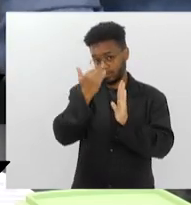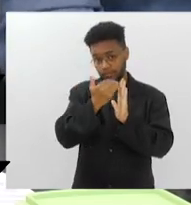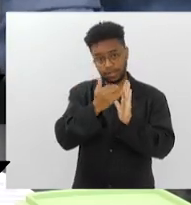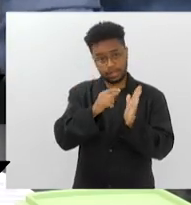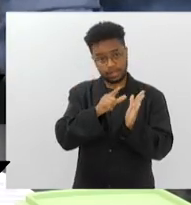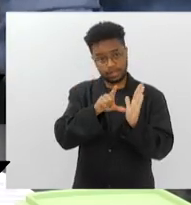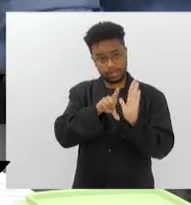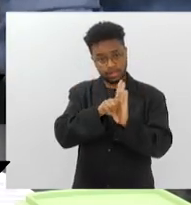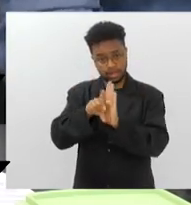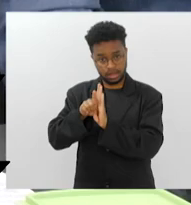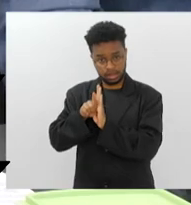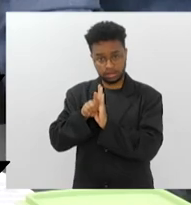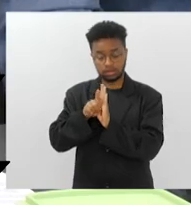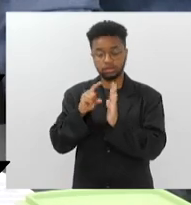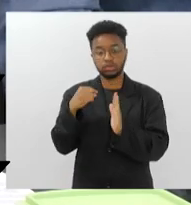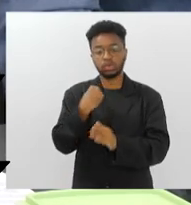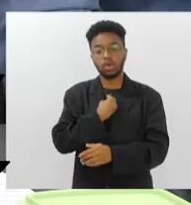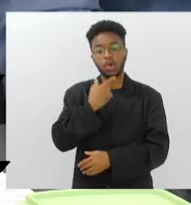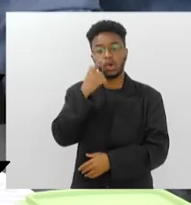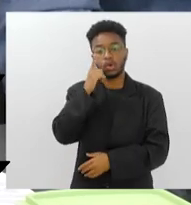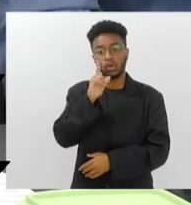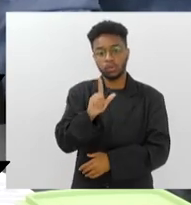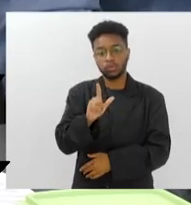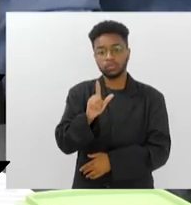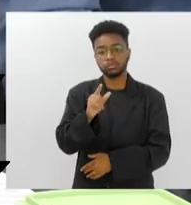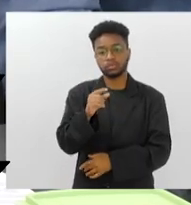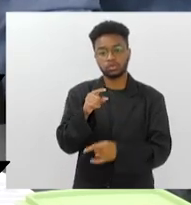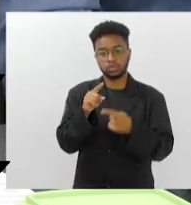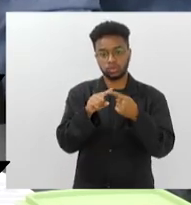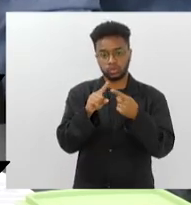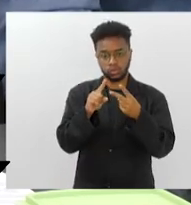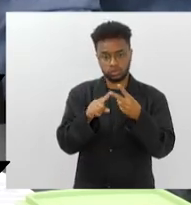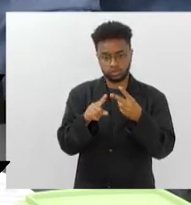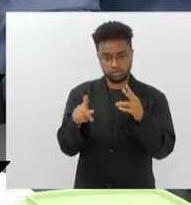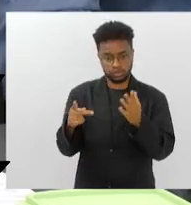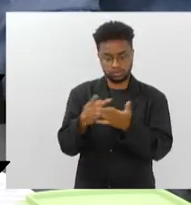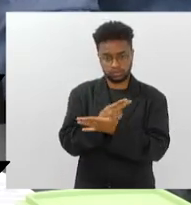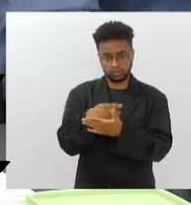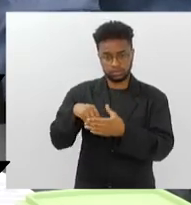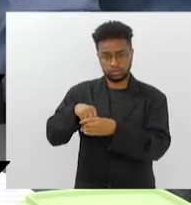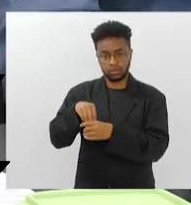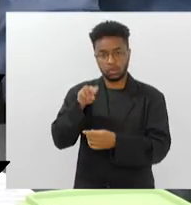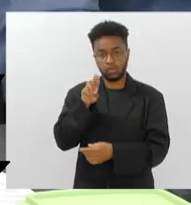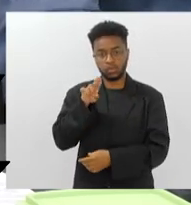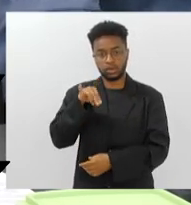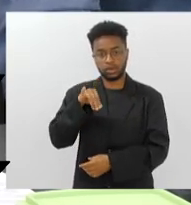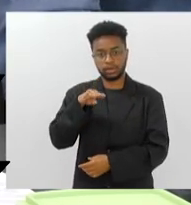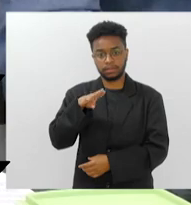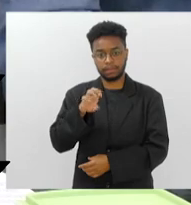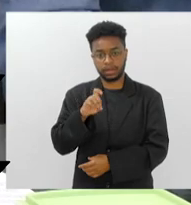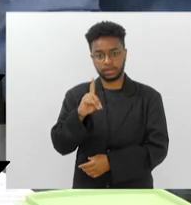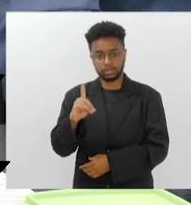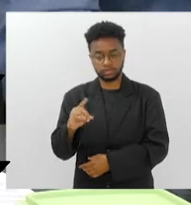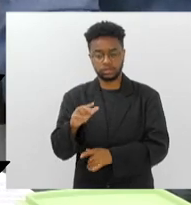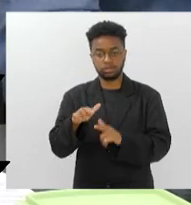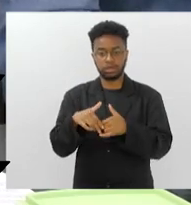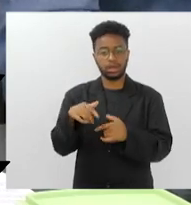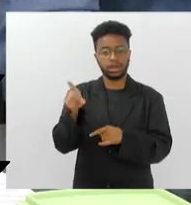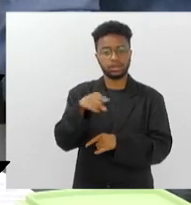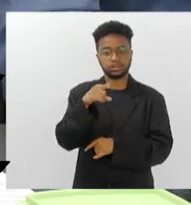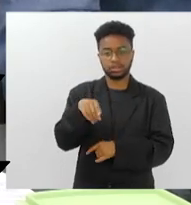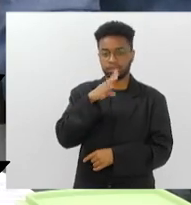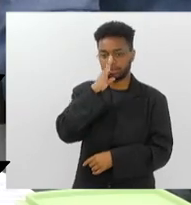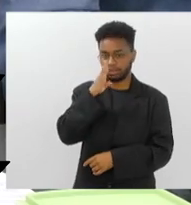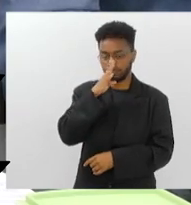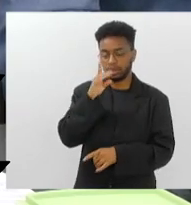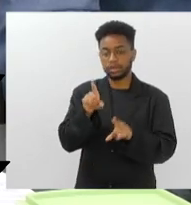eh reverter dois casos específicos da Unimed de cancelamento abusivo intempestivo etc um deles